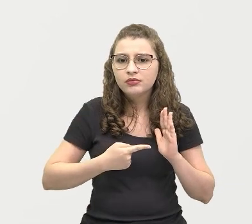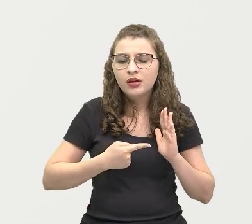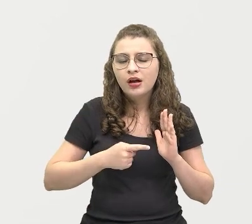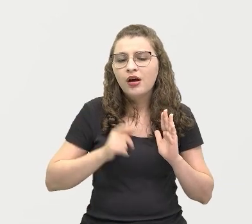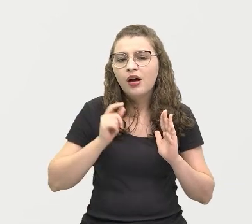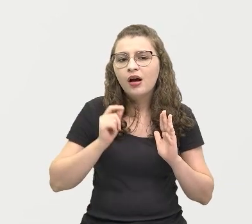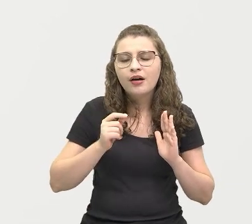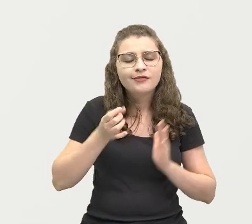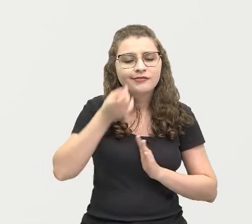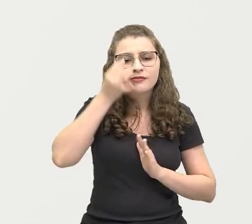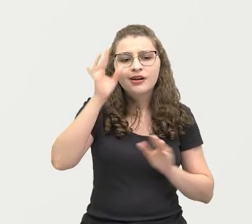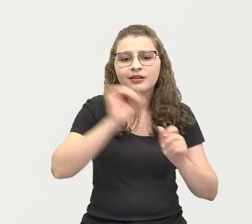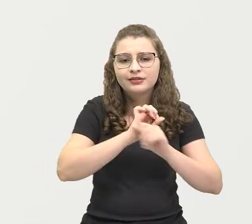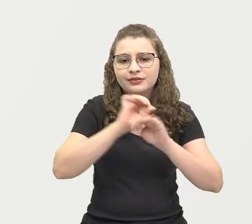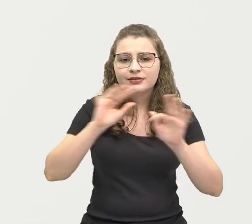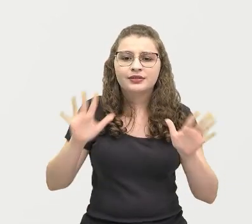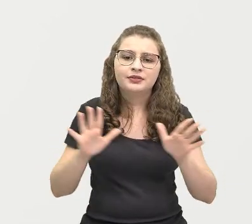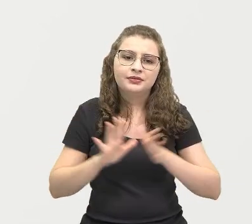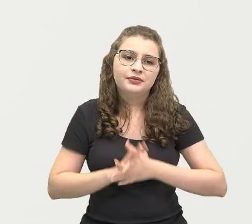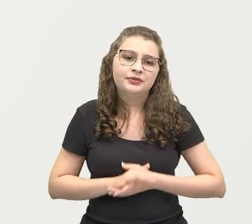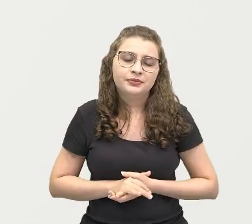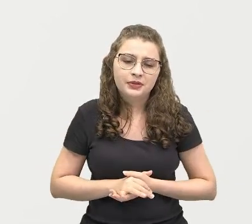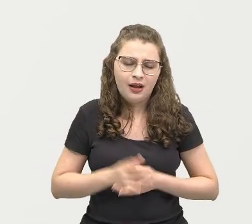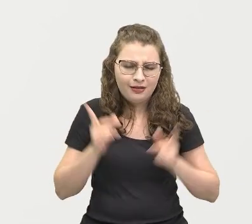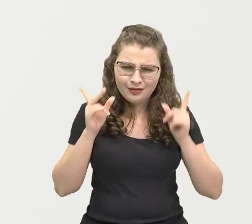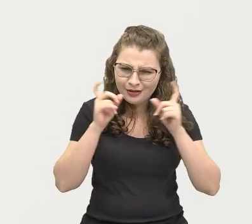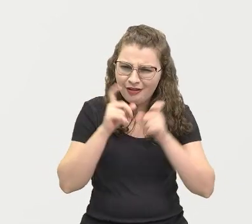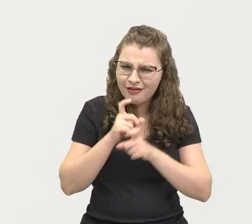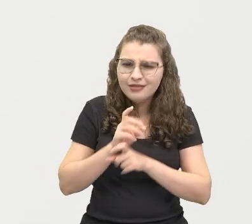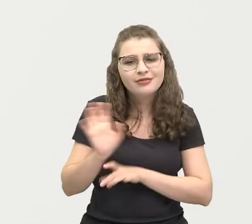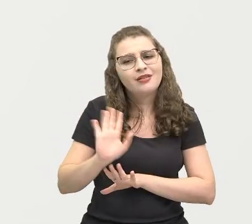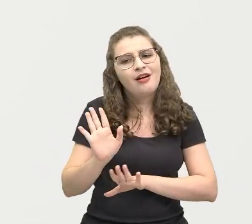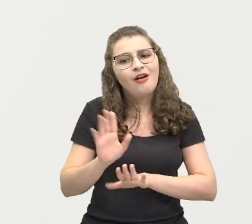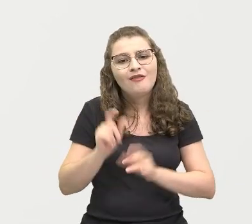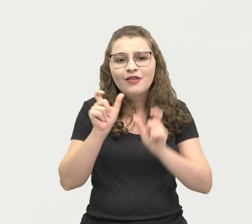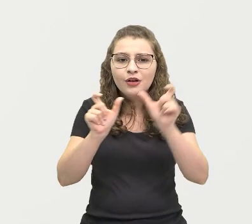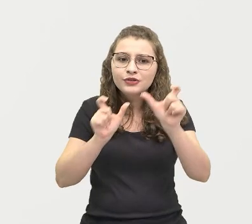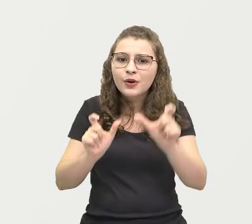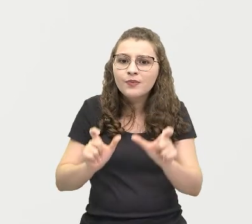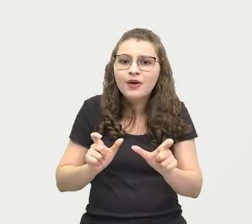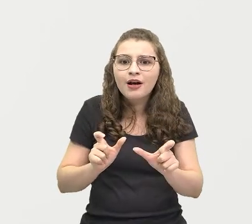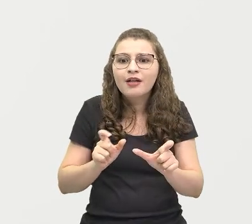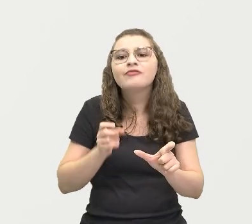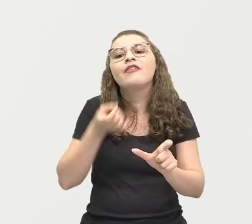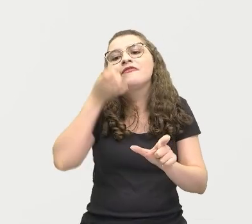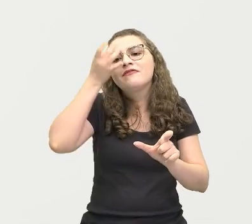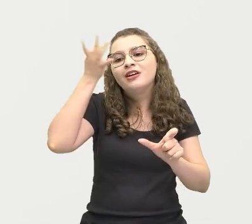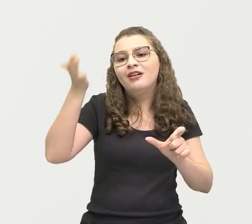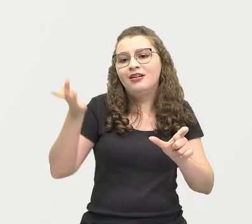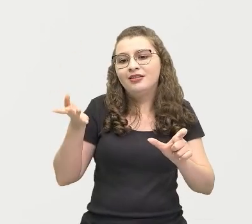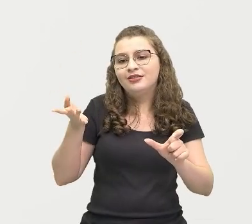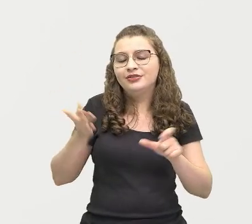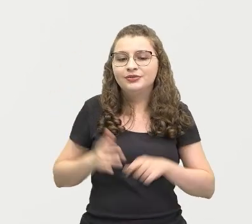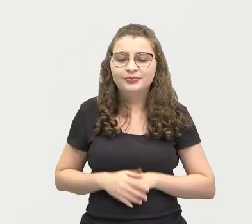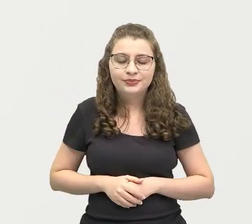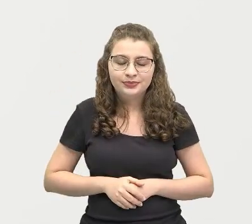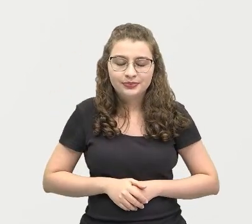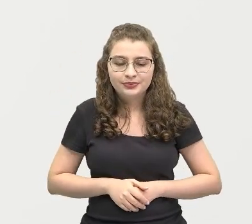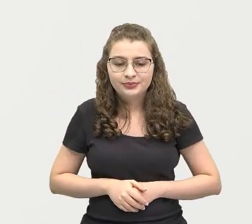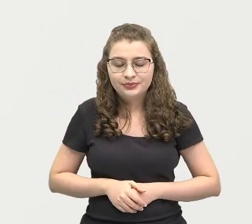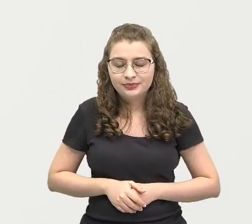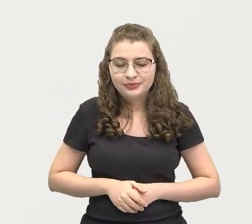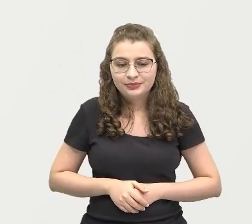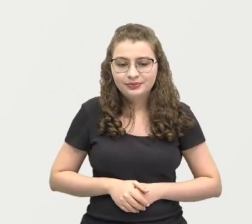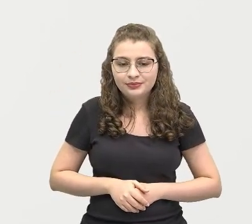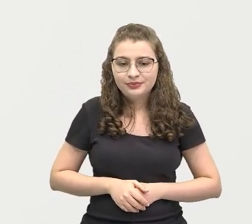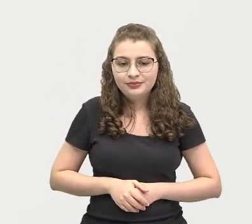linguagem fácil de compreender, você não tem dificuldade em compreender, não há palavras difíceis, né? Há palavras do